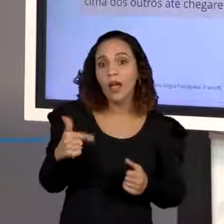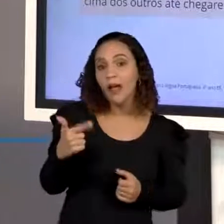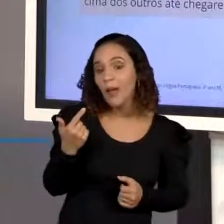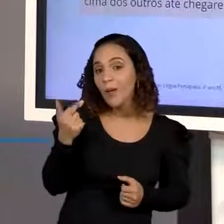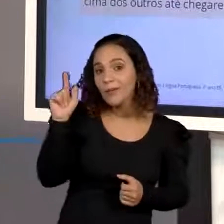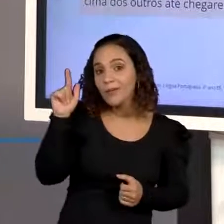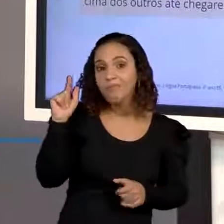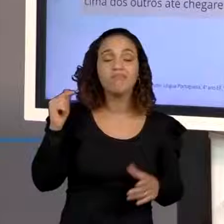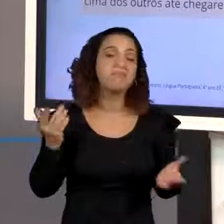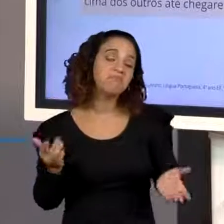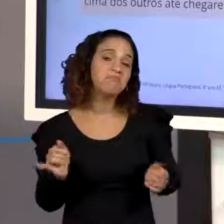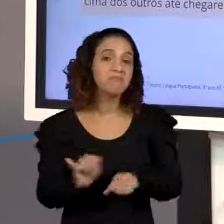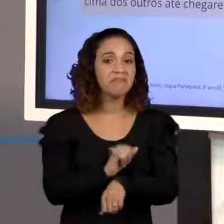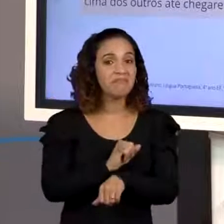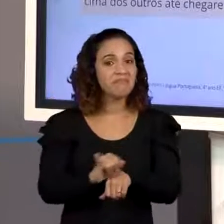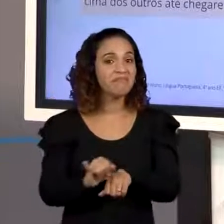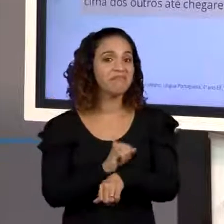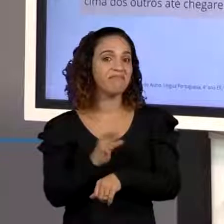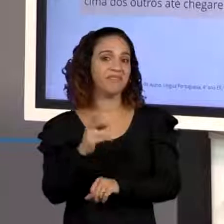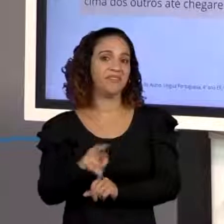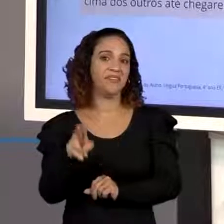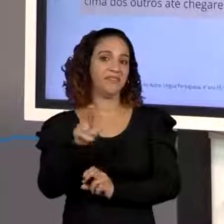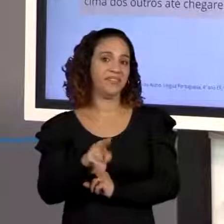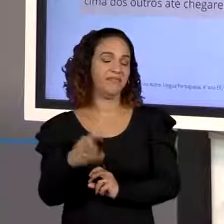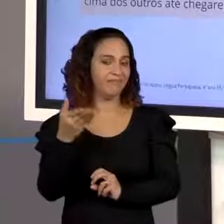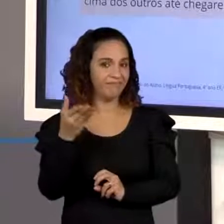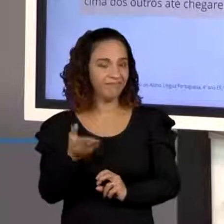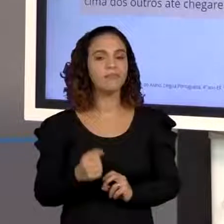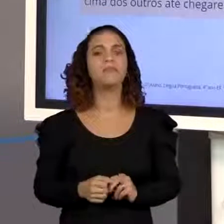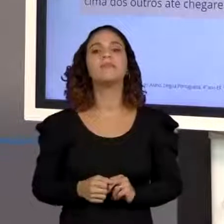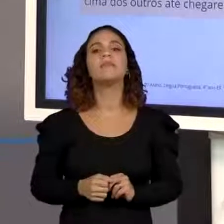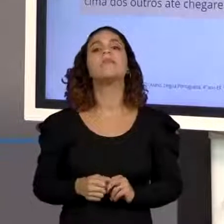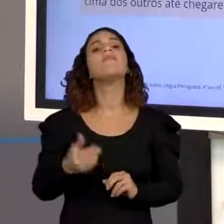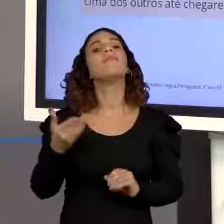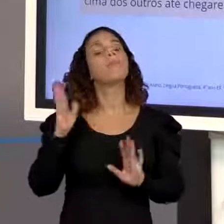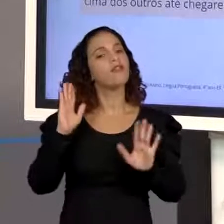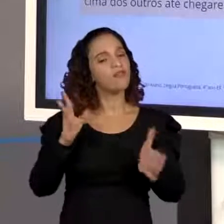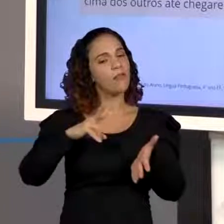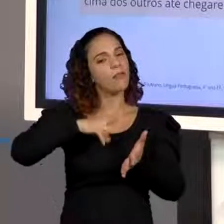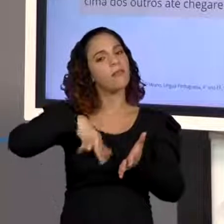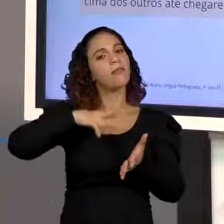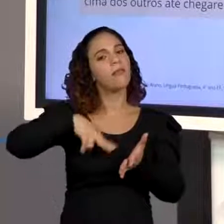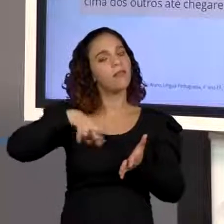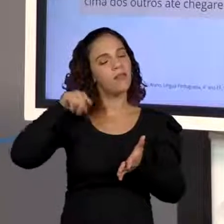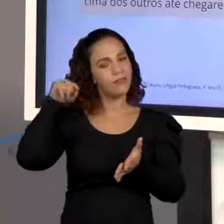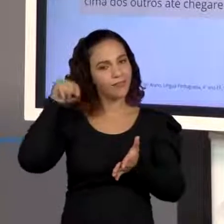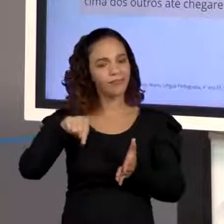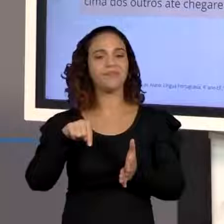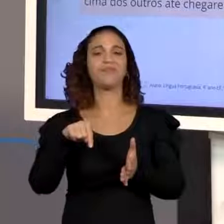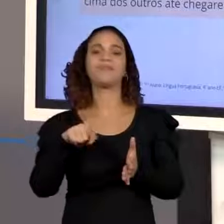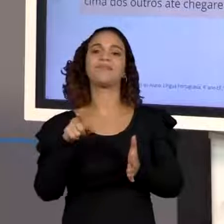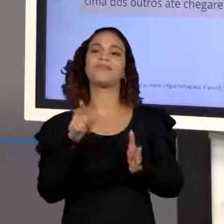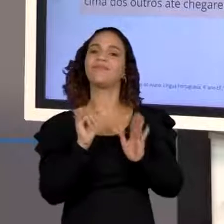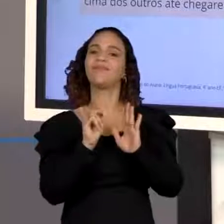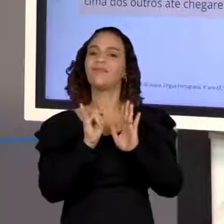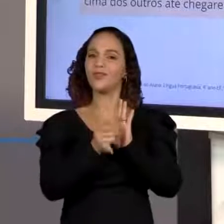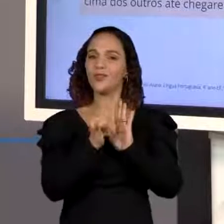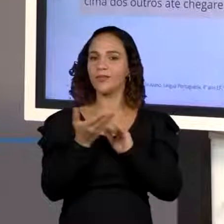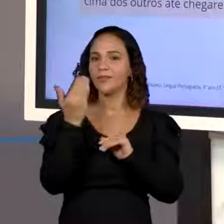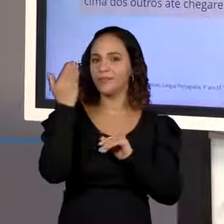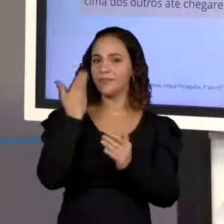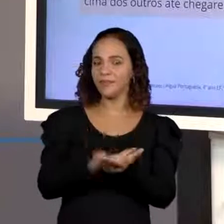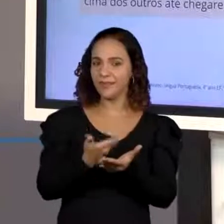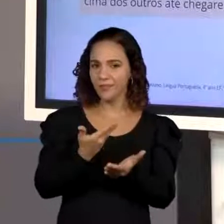na sala de aula, posso utilizar esse aqui de sugestão, que já fizemos uma leitura desse conto aí em uma outra